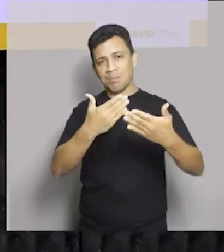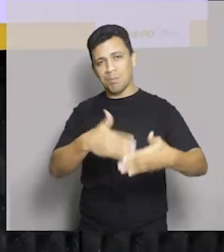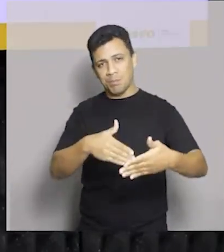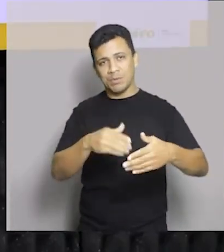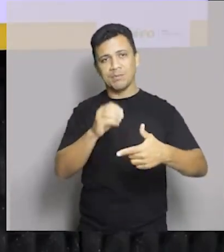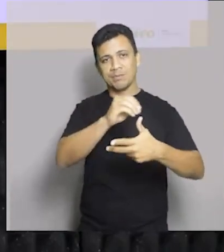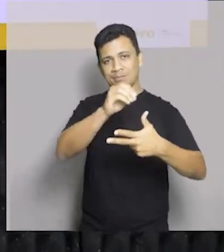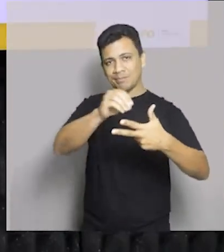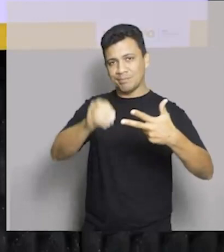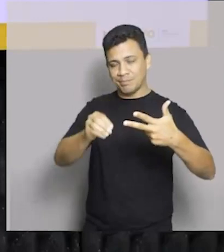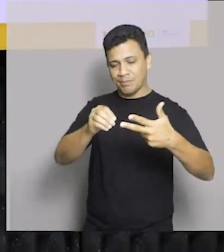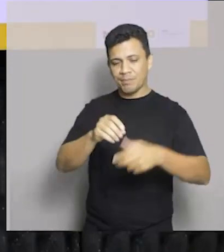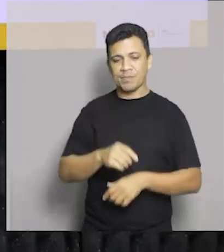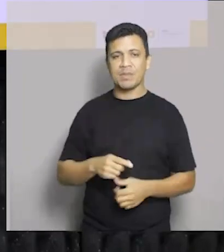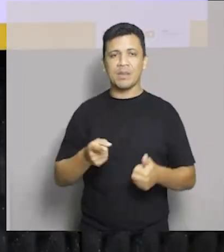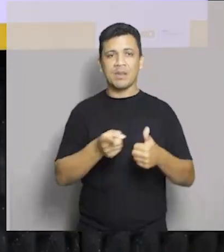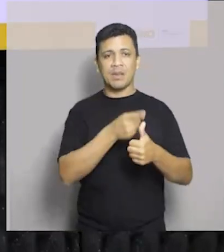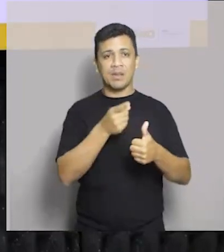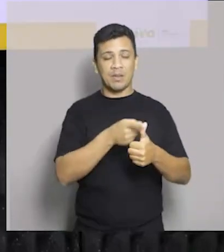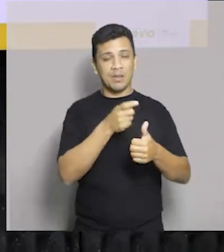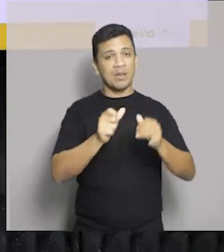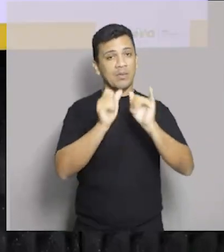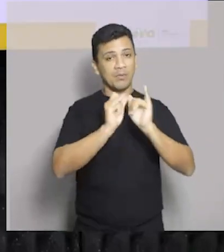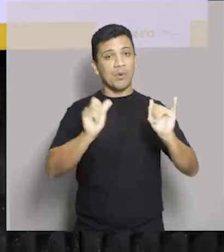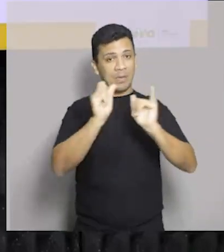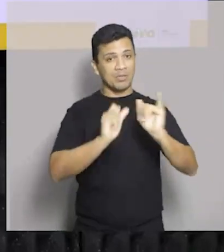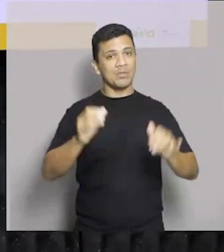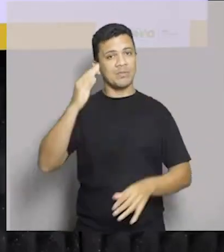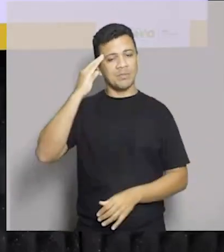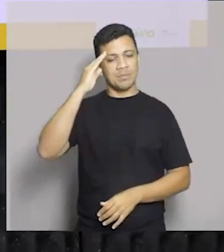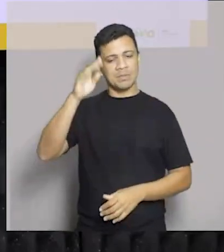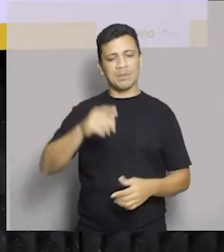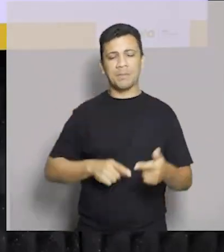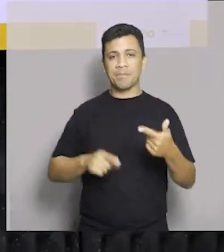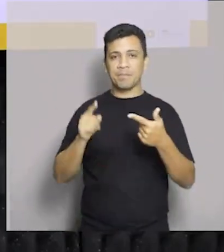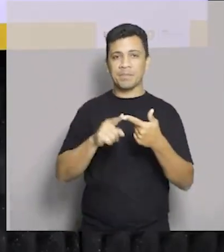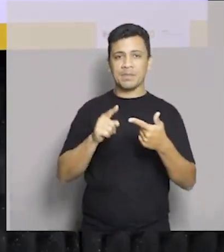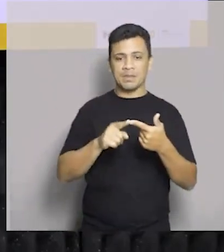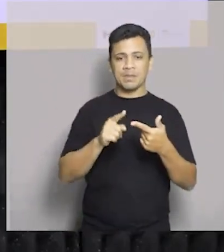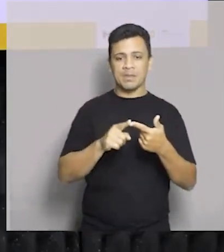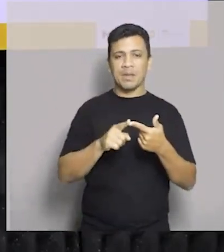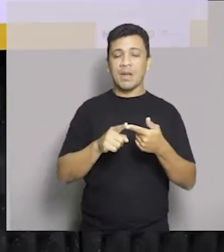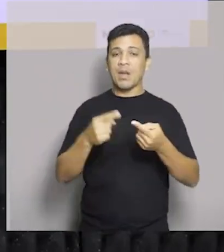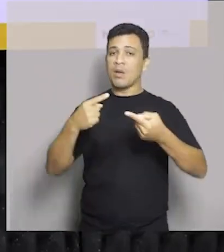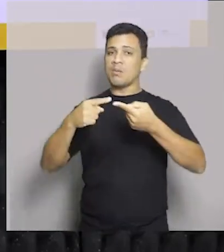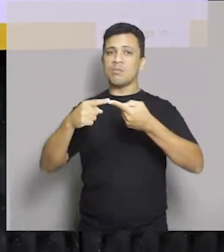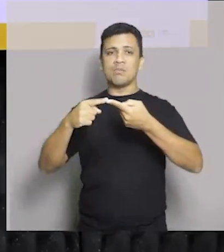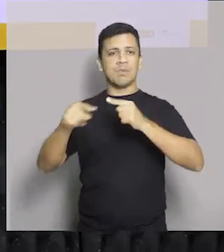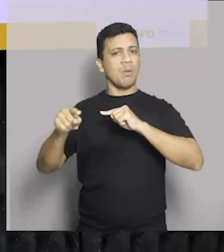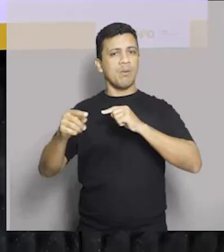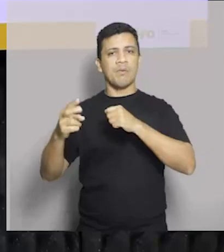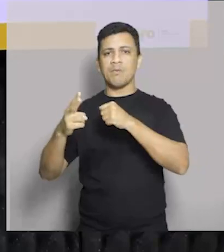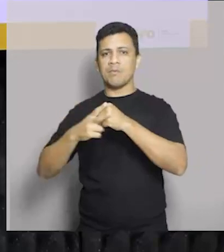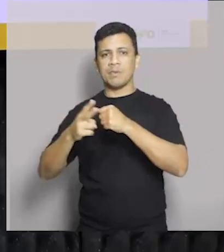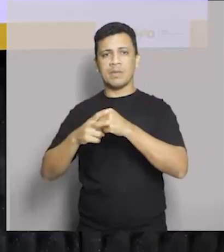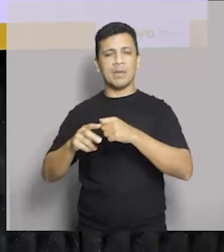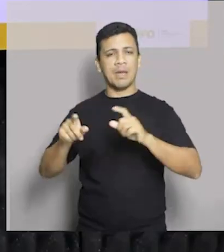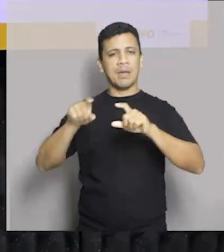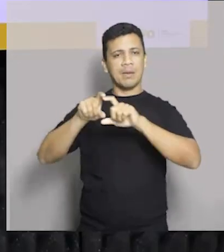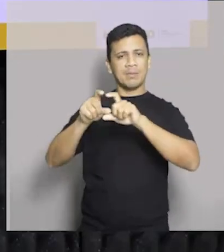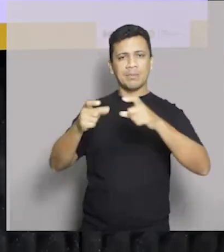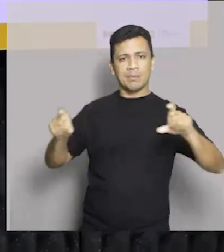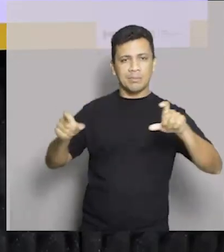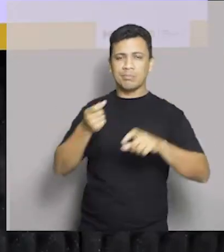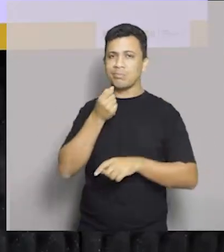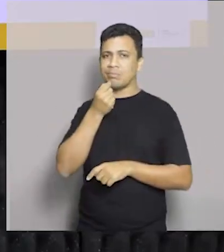Então, por exemplo, texto informativo é o predominante. Textos não verbais, então o cartoon, a